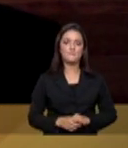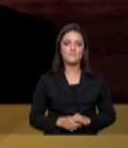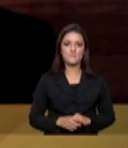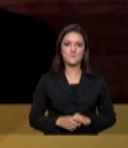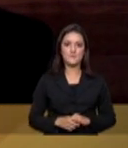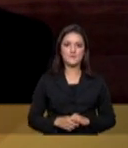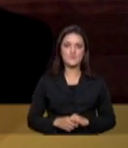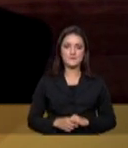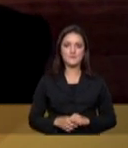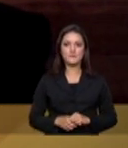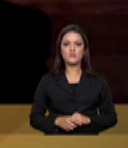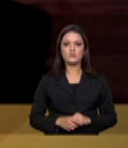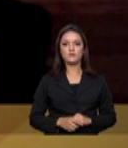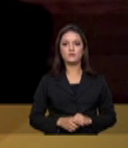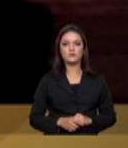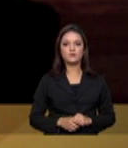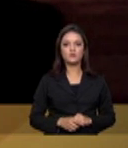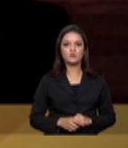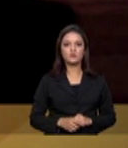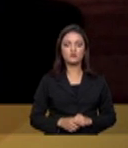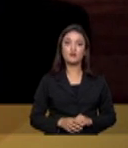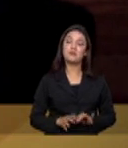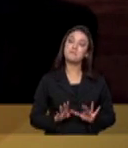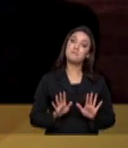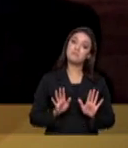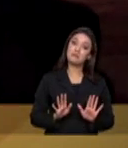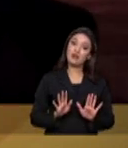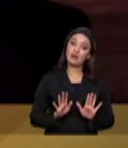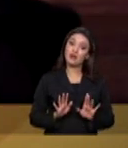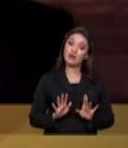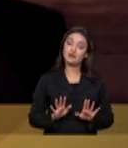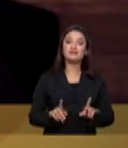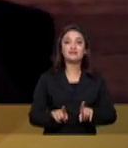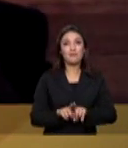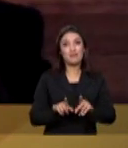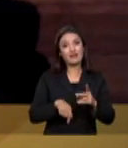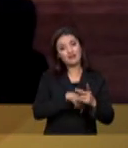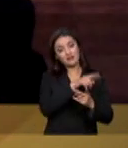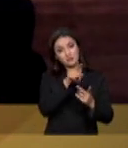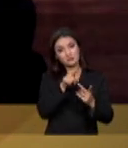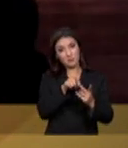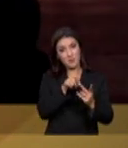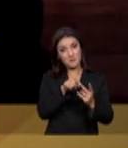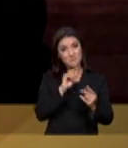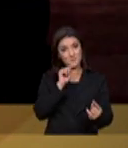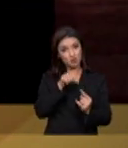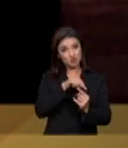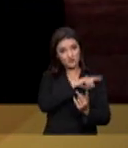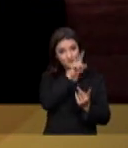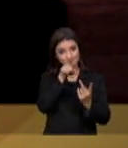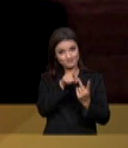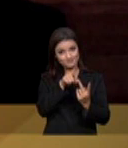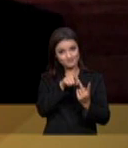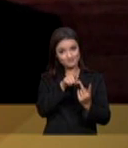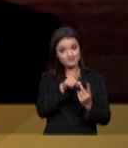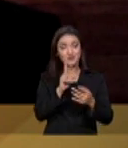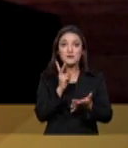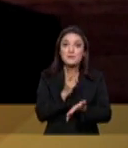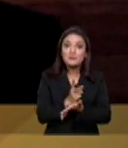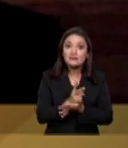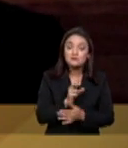demarcatórios por outro lado eles a segunda razão ainda que se